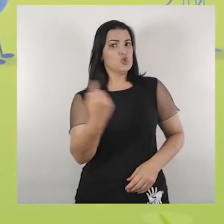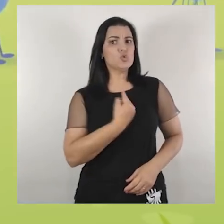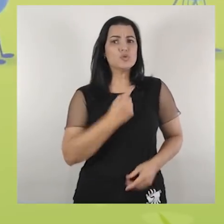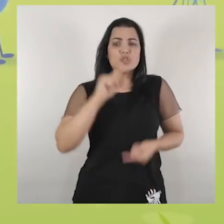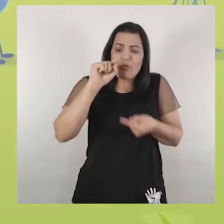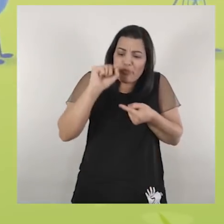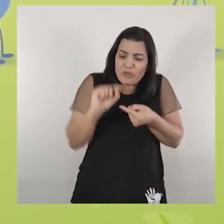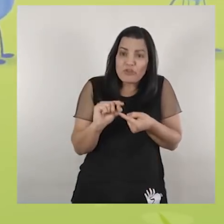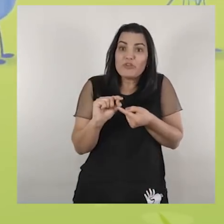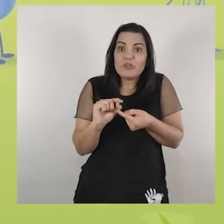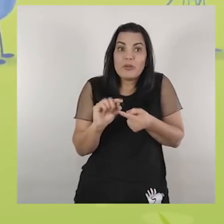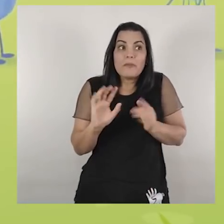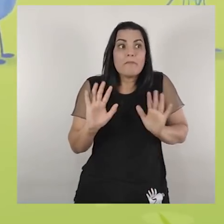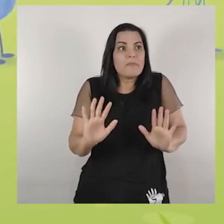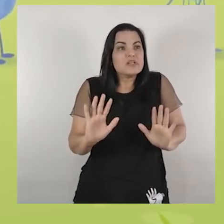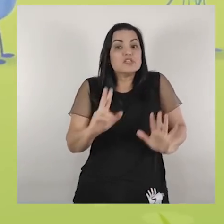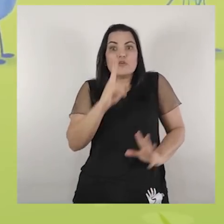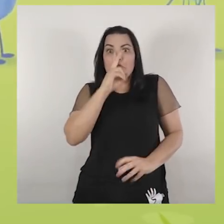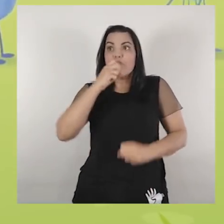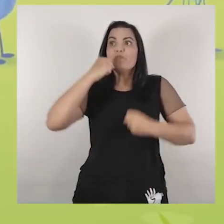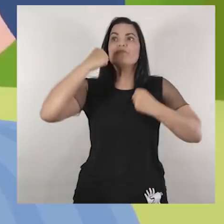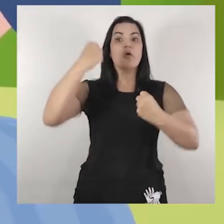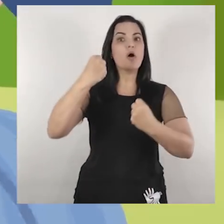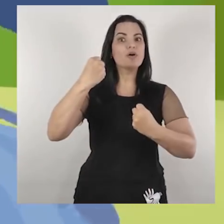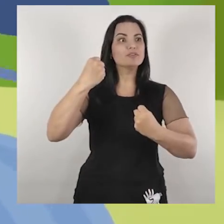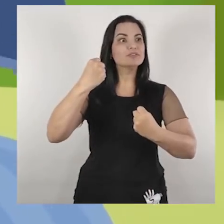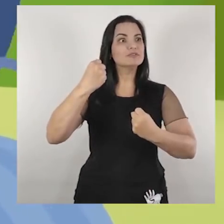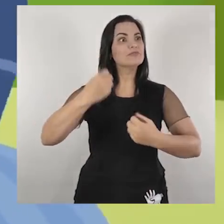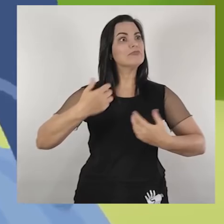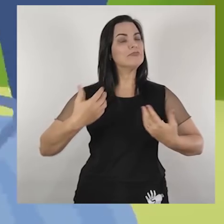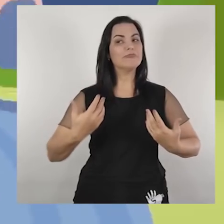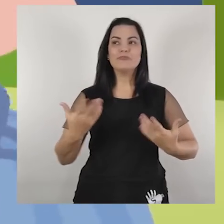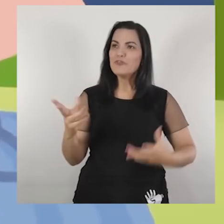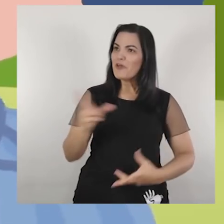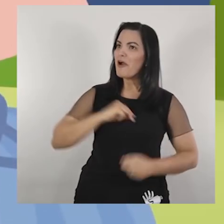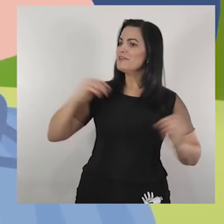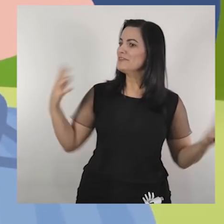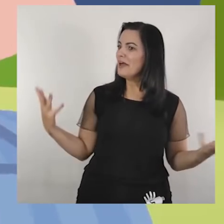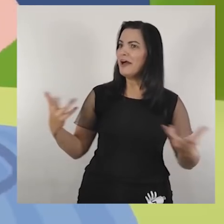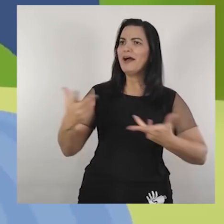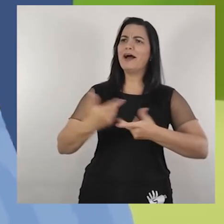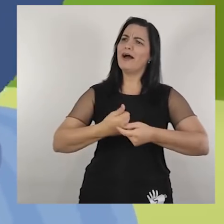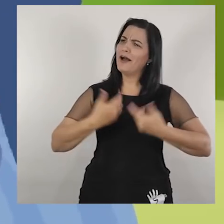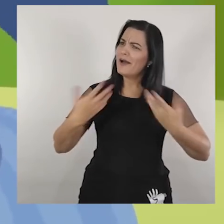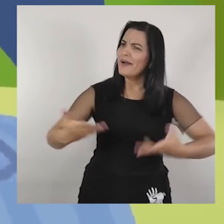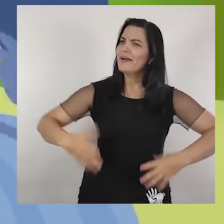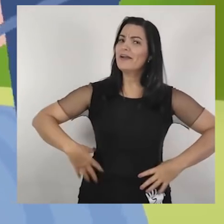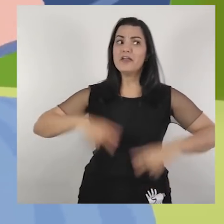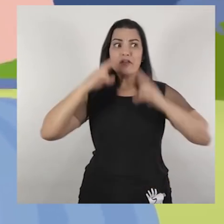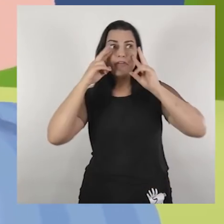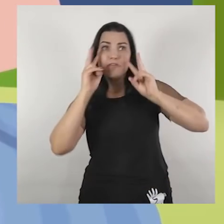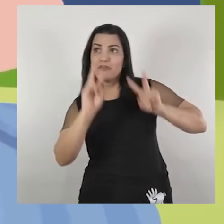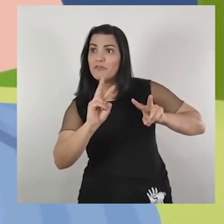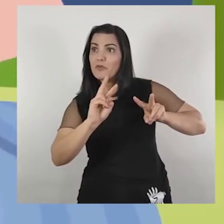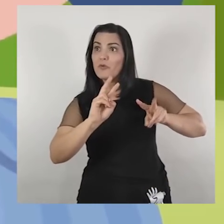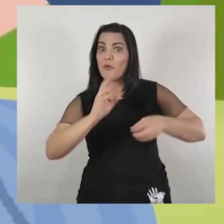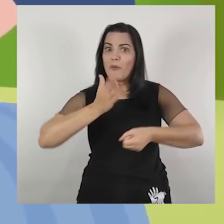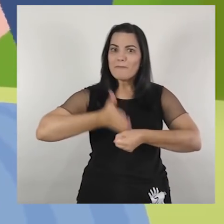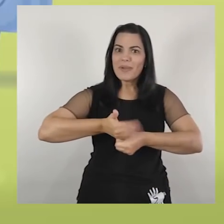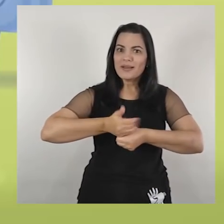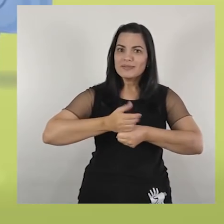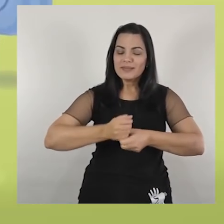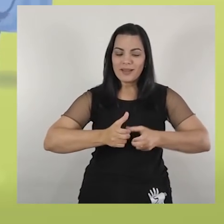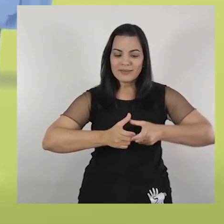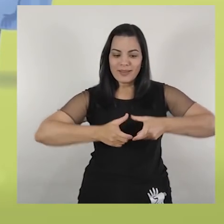tão pequenos, mas tão fortes. Isso é incrível! Vocês viram o tamanho daquela